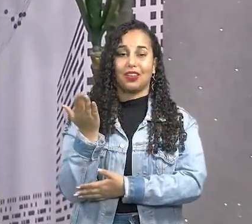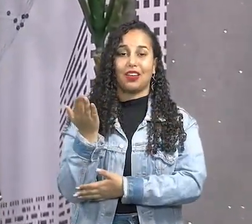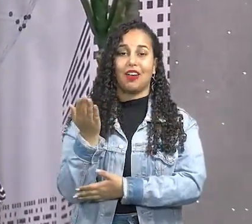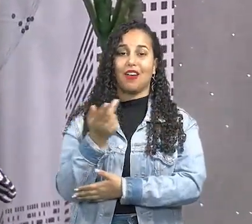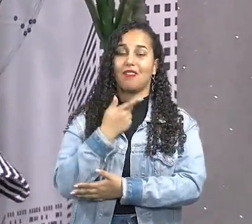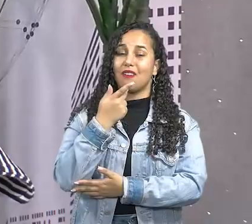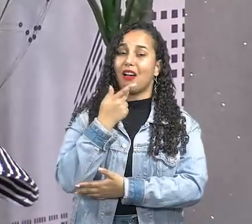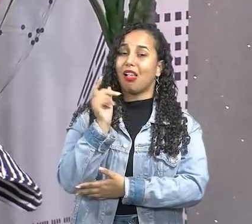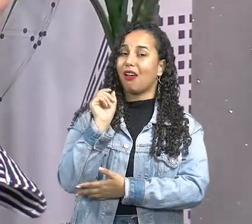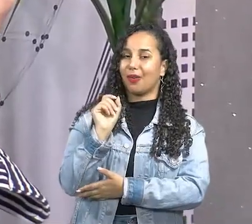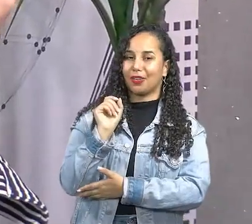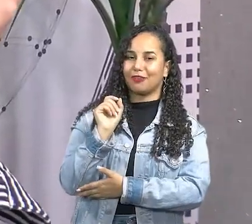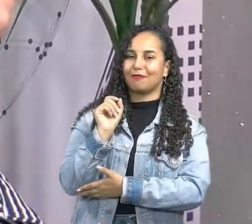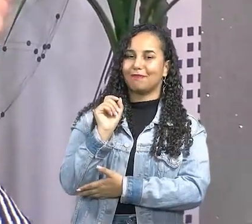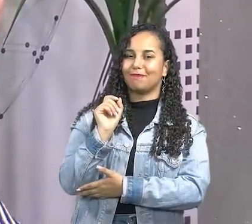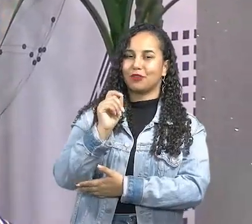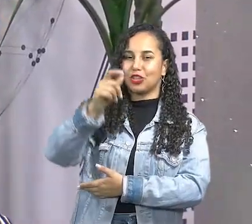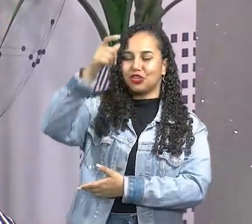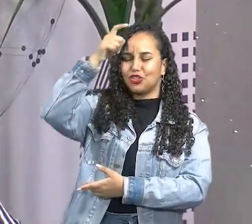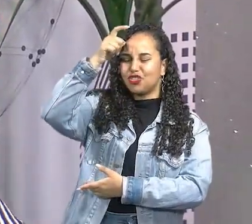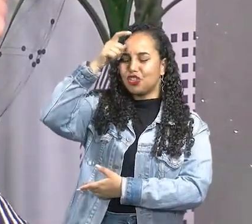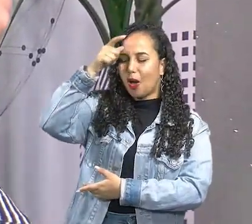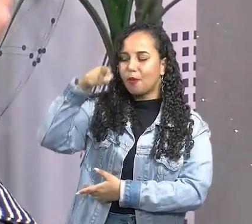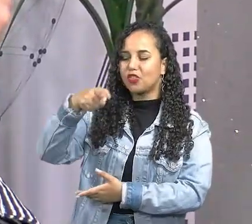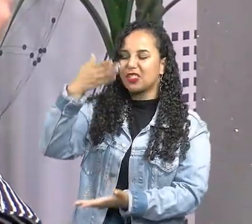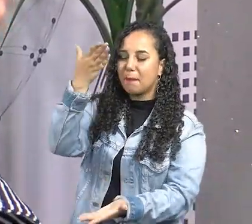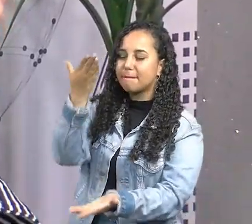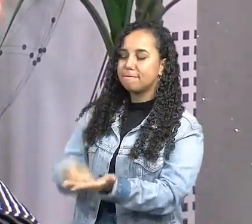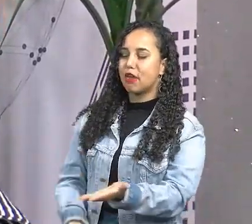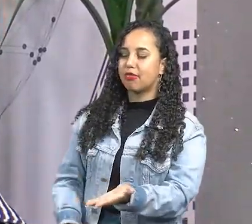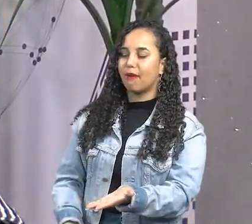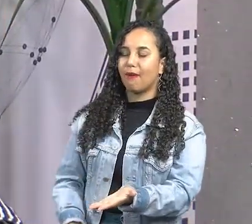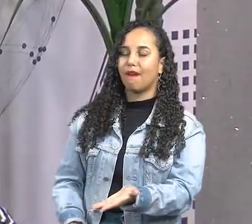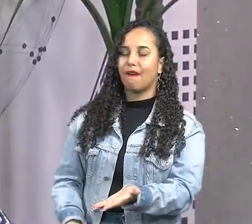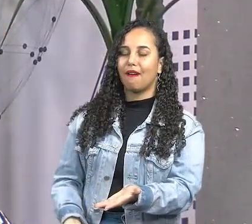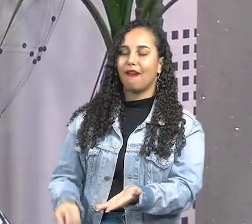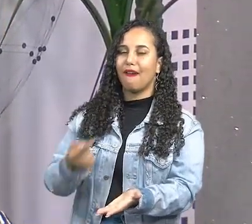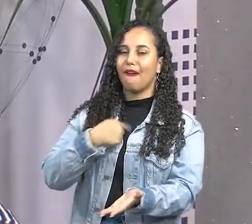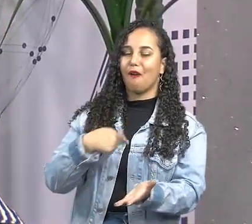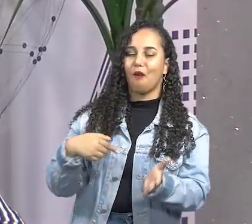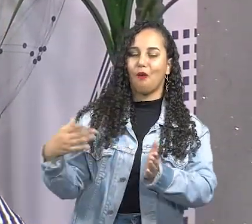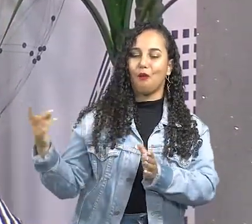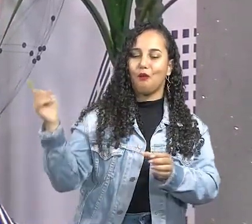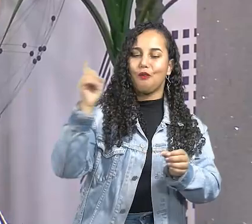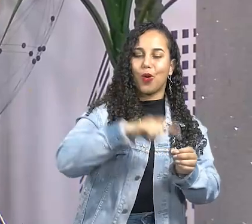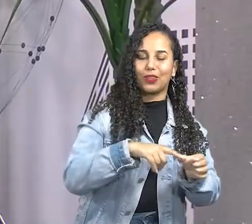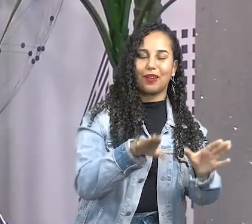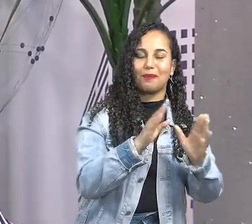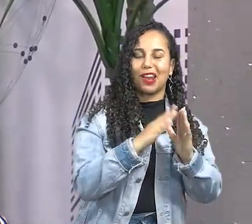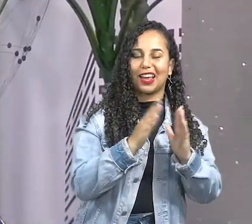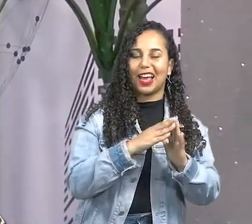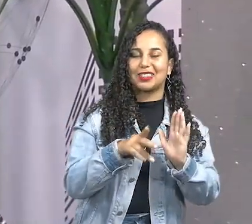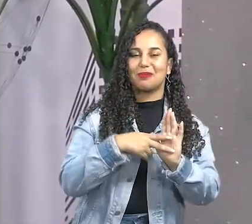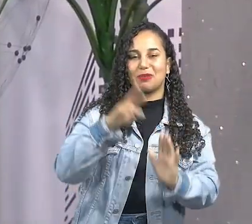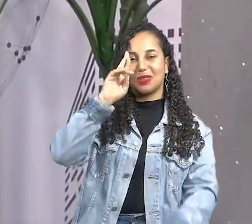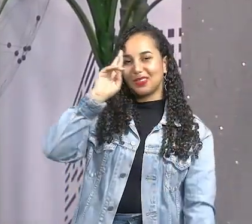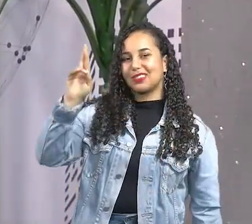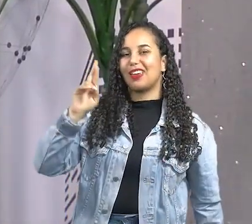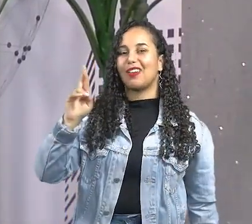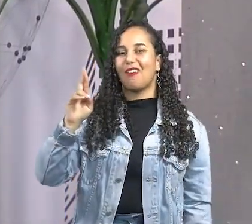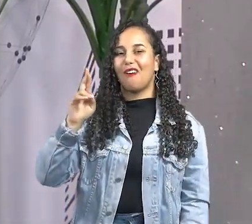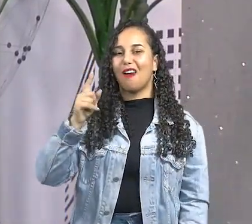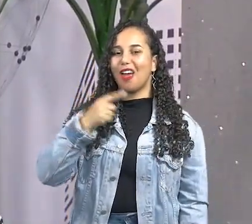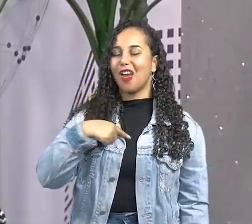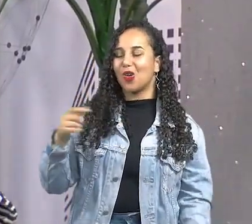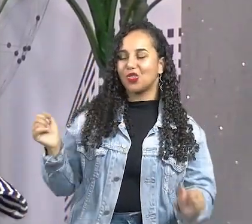agora. E vamos dizer para Satanás que ele perdeu você, que você vai voltar para a casa do